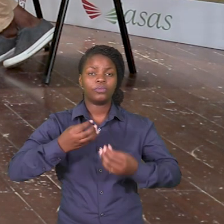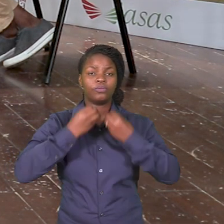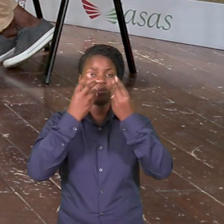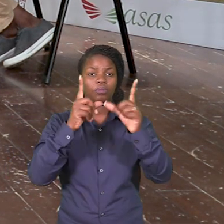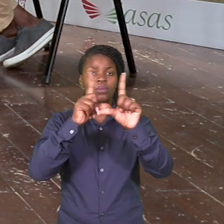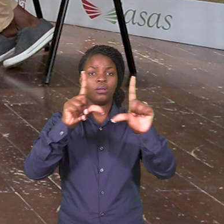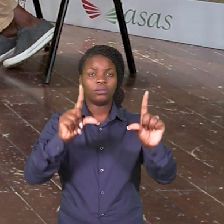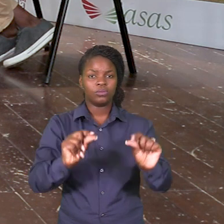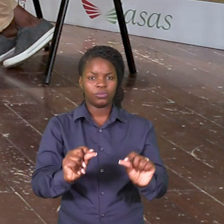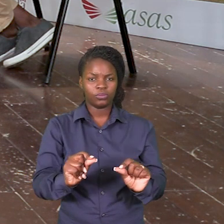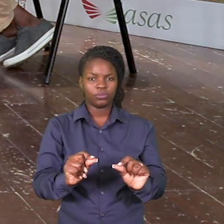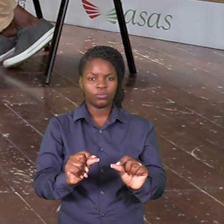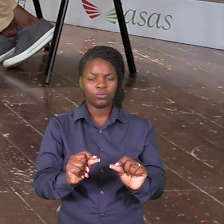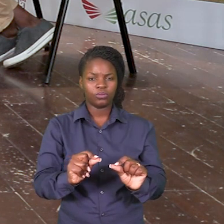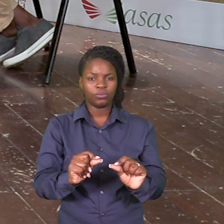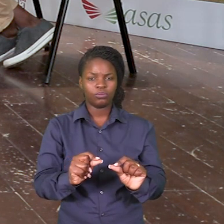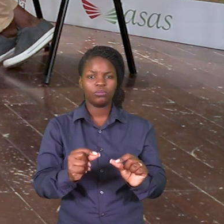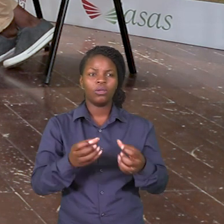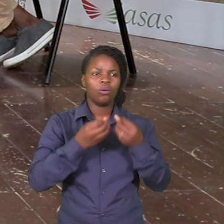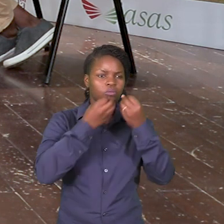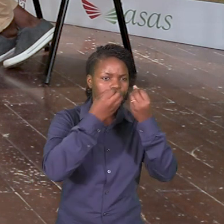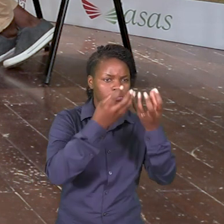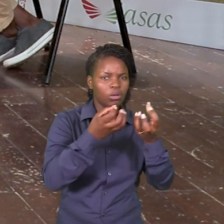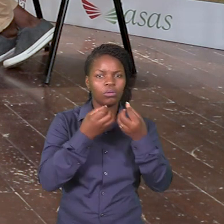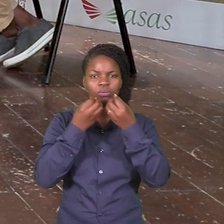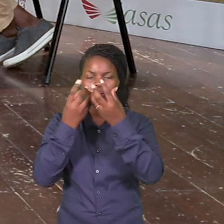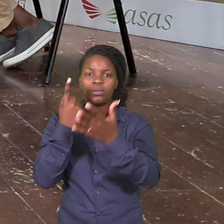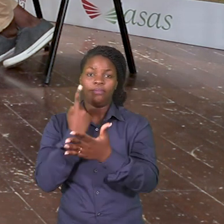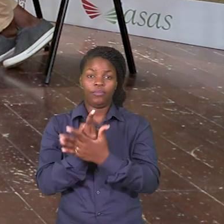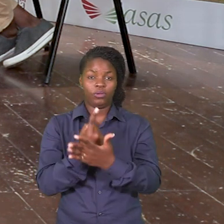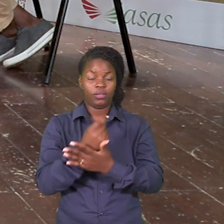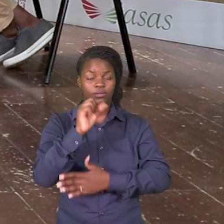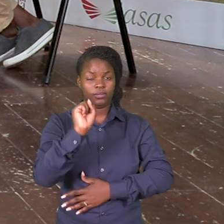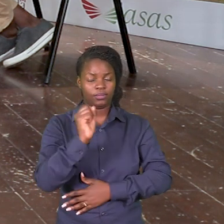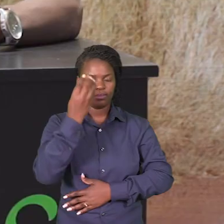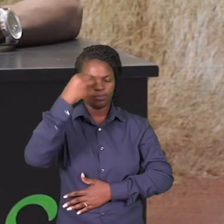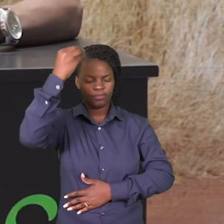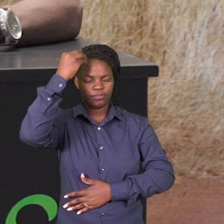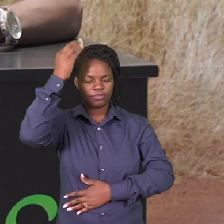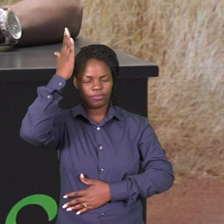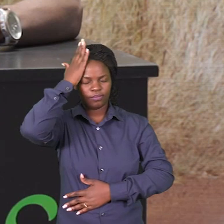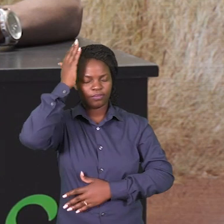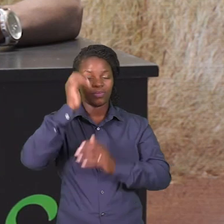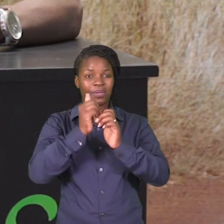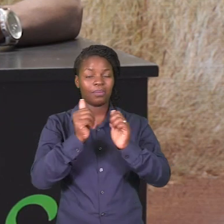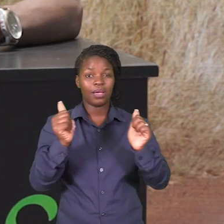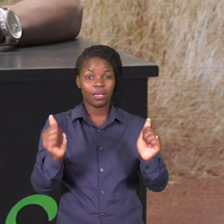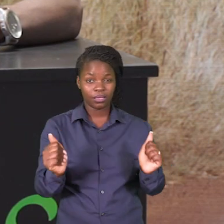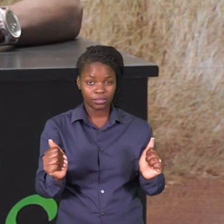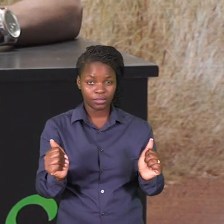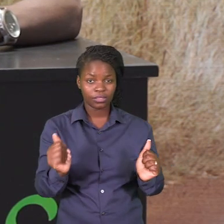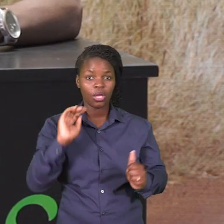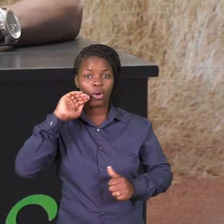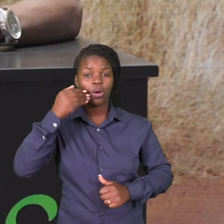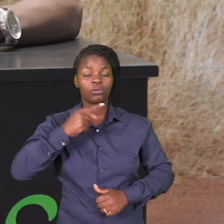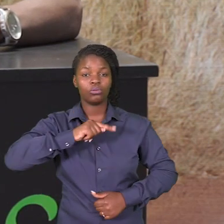nós falamos de sensibilização que é um nível de conhecimento é um nível de ter informação mas ah o nível